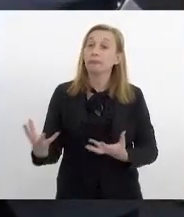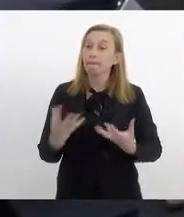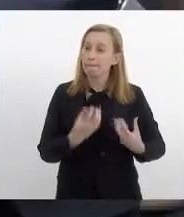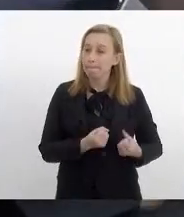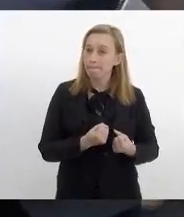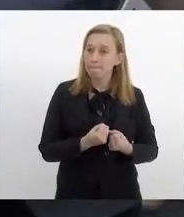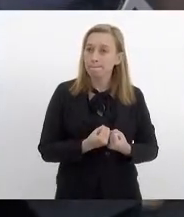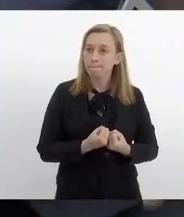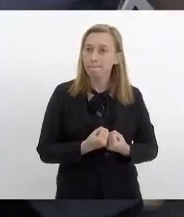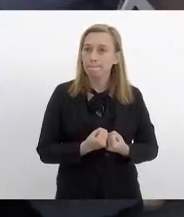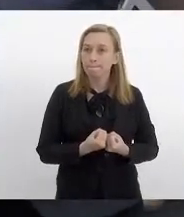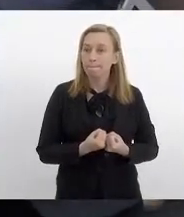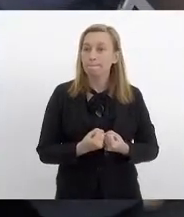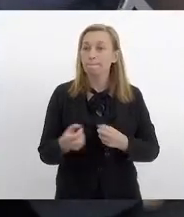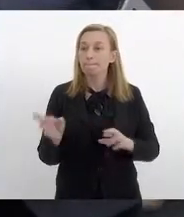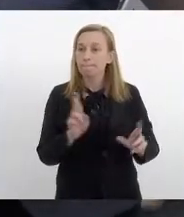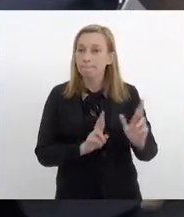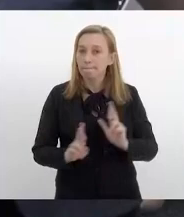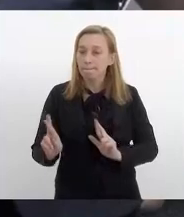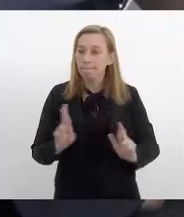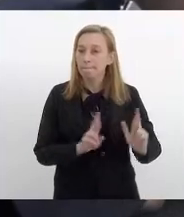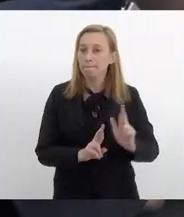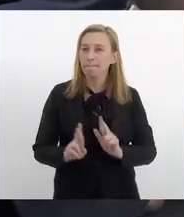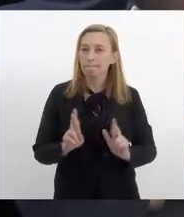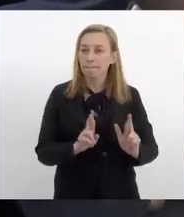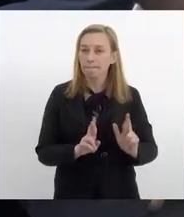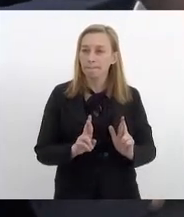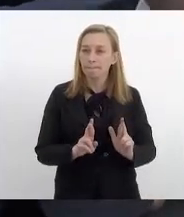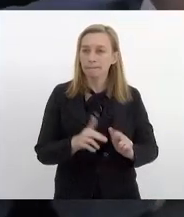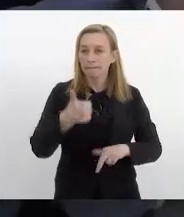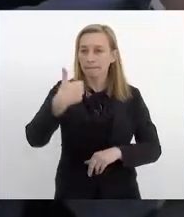Recebemos a redação, tem